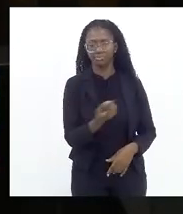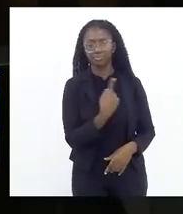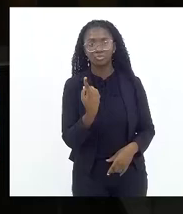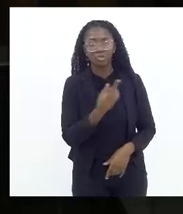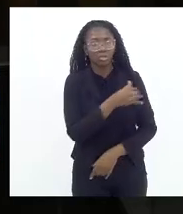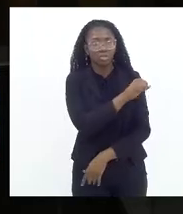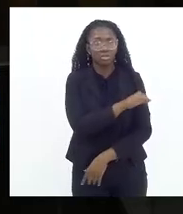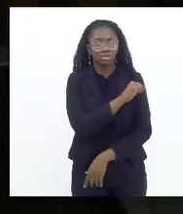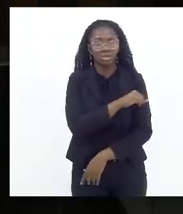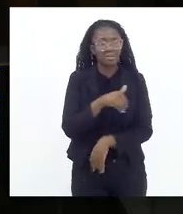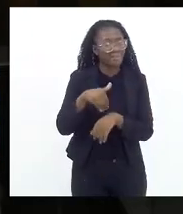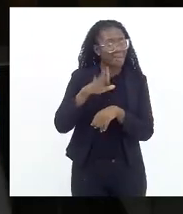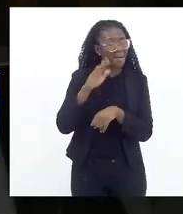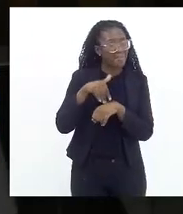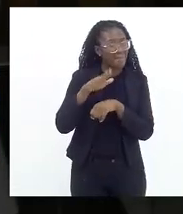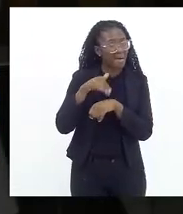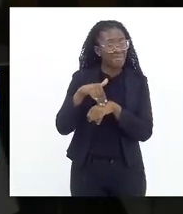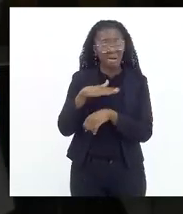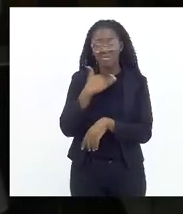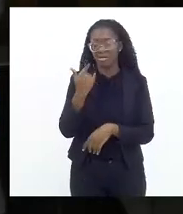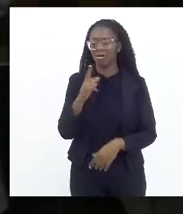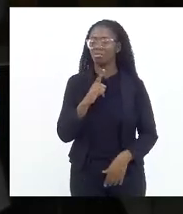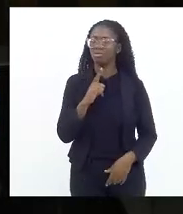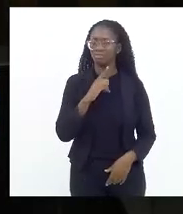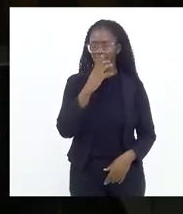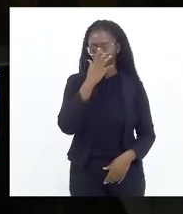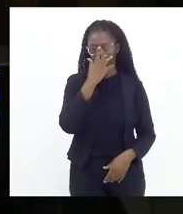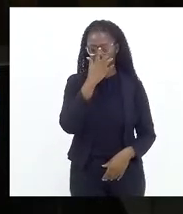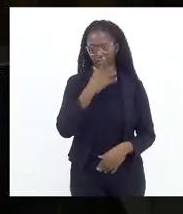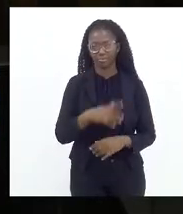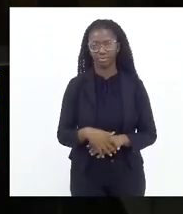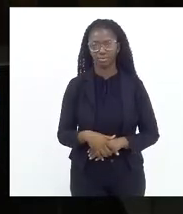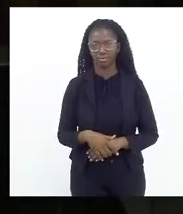estados onde mais se morreu. Tia Ju,